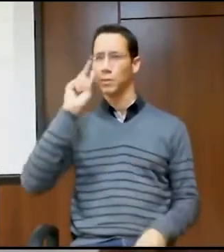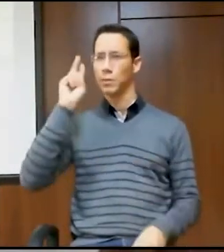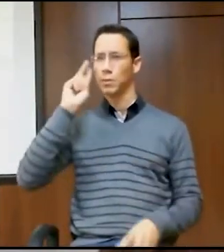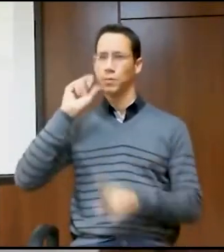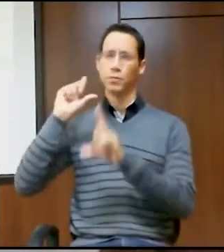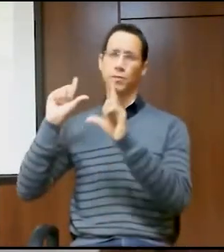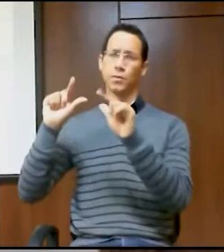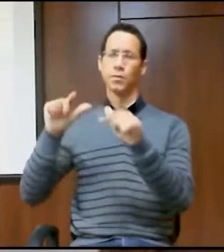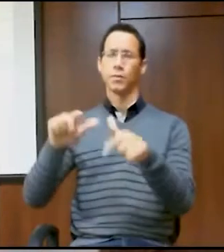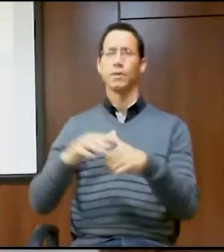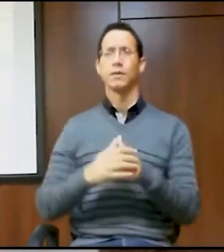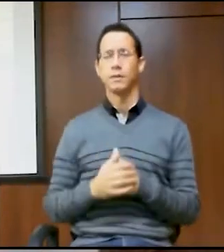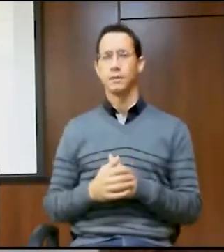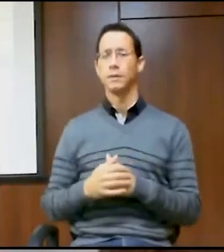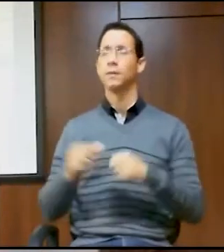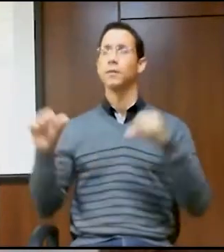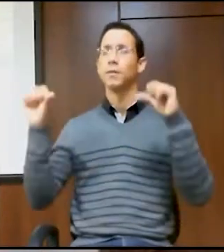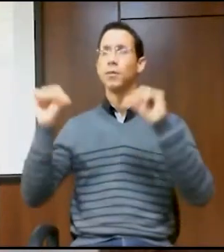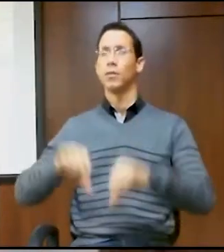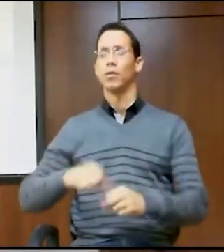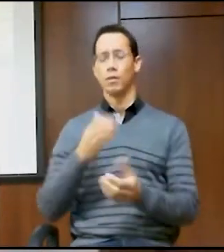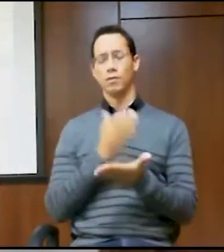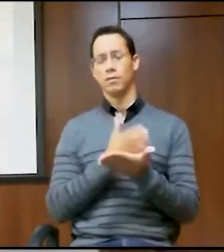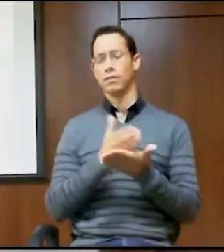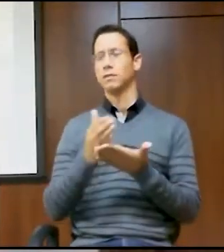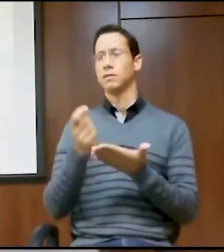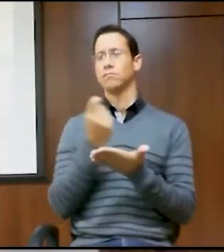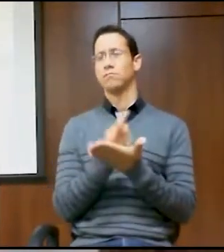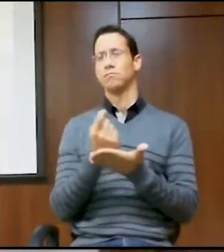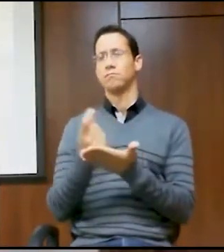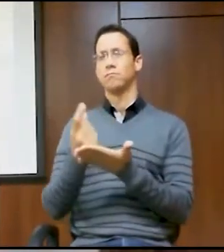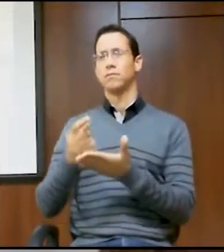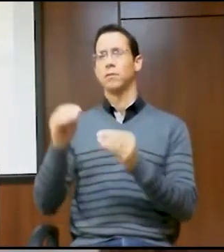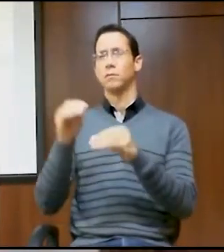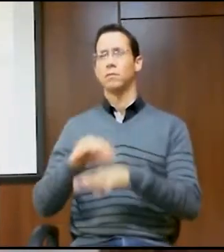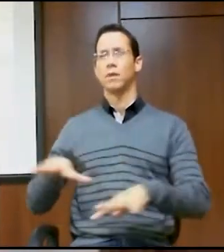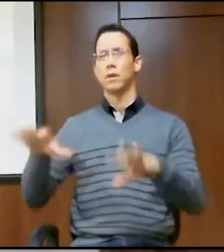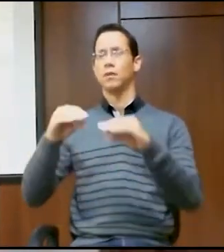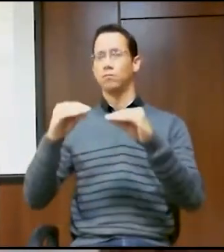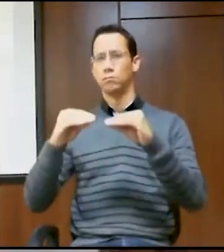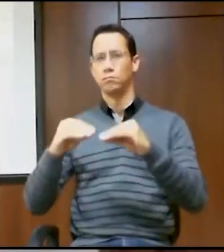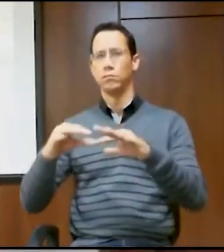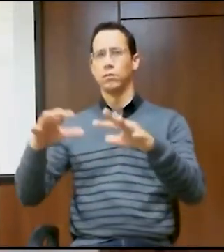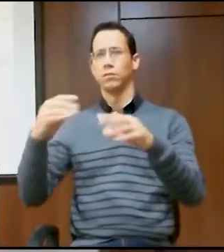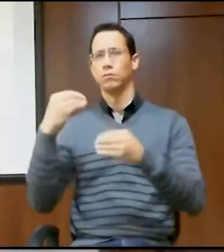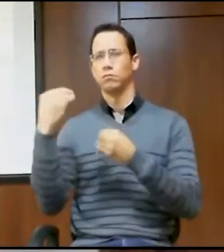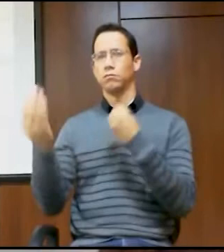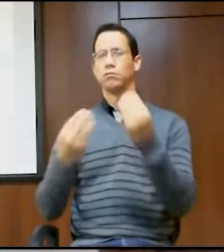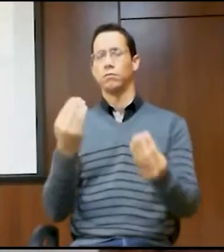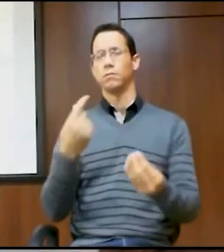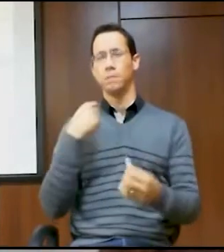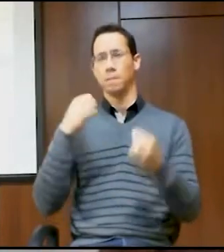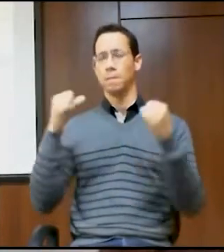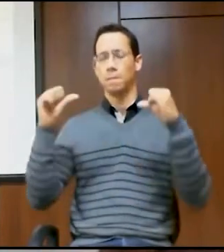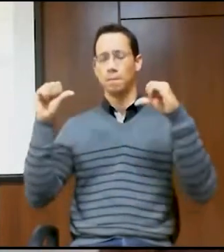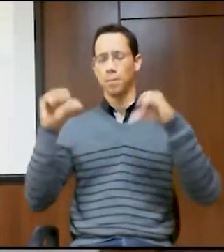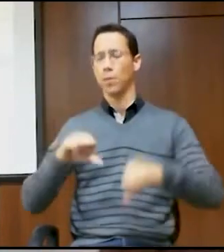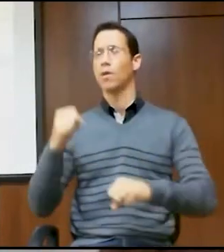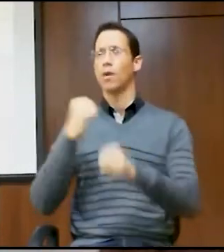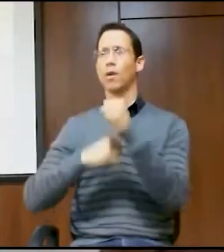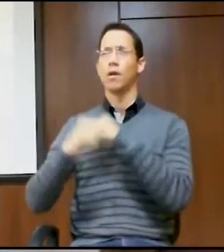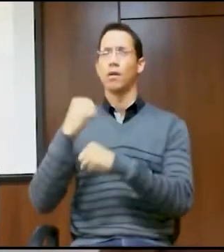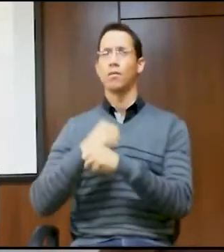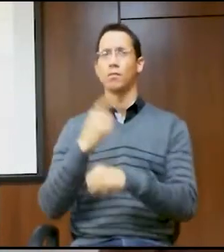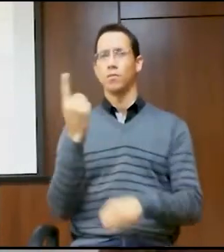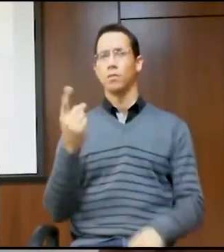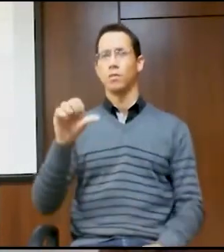da financiarização e jogando tudo para o mercado, né? Nós estamos piorando o que a gente fez nos anos